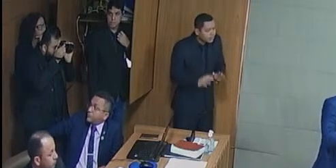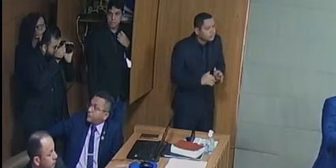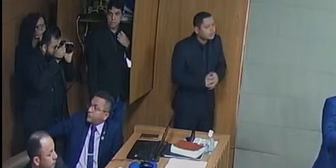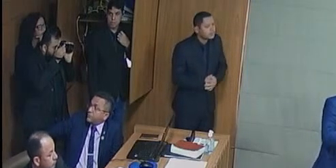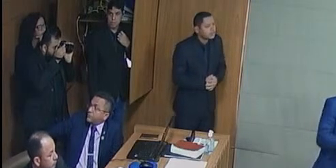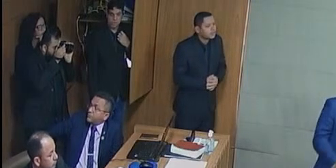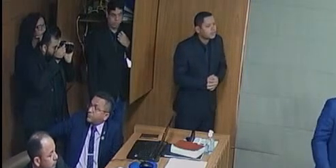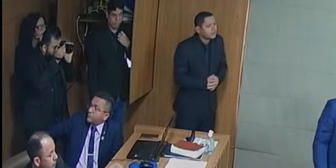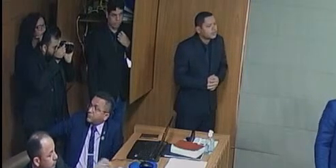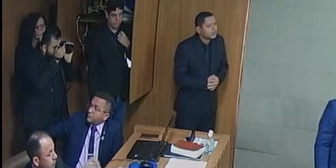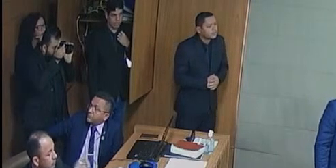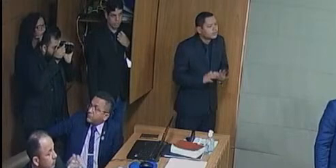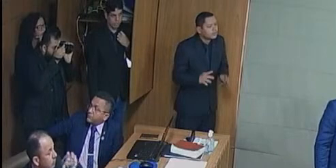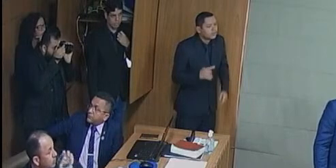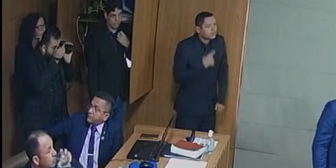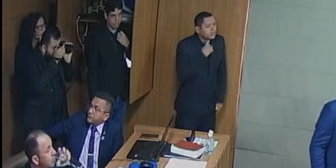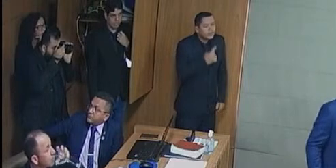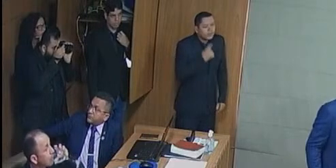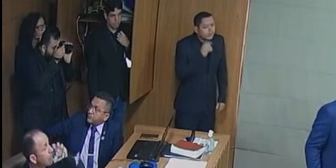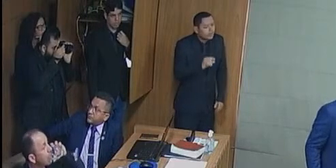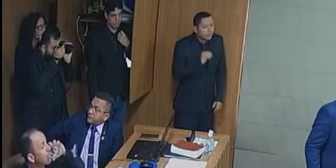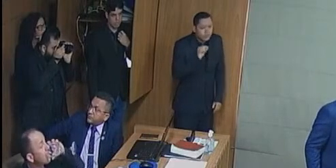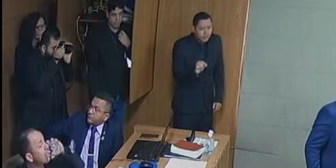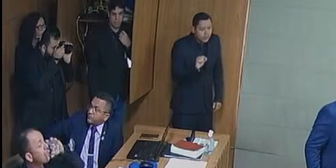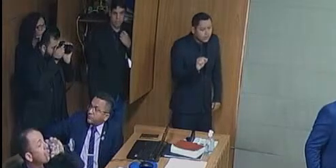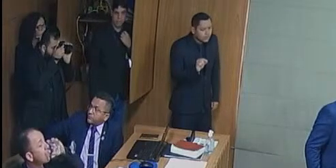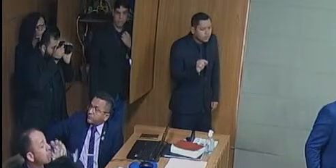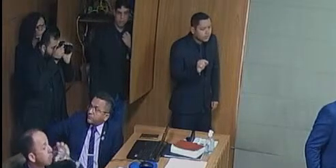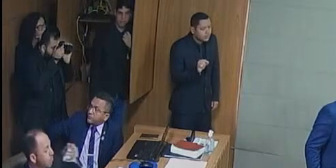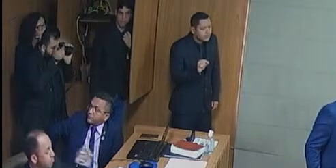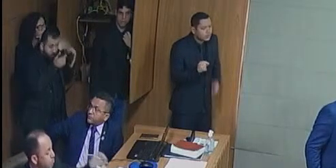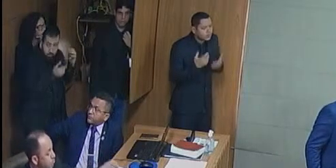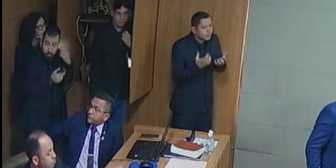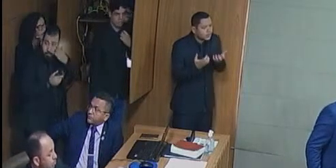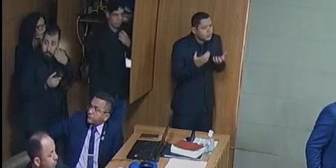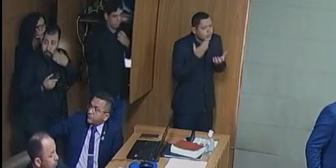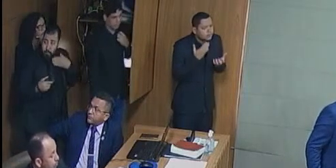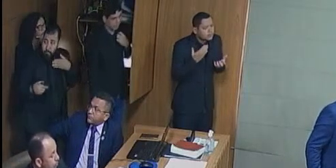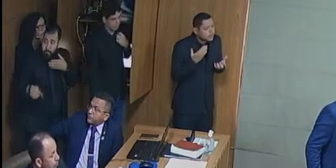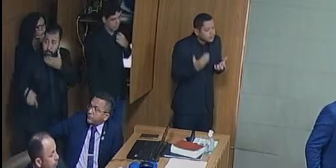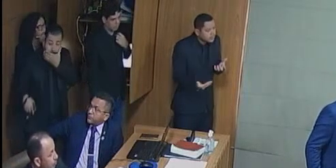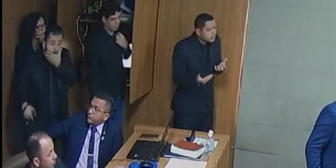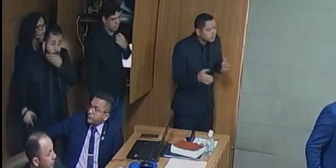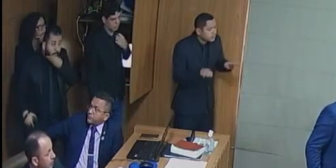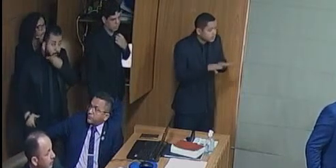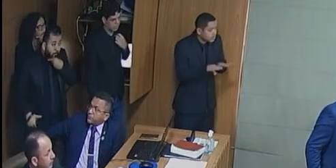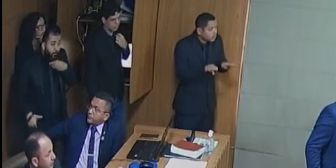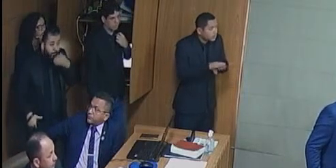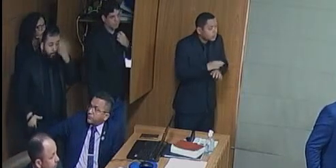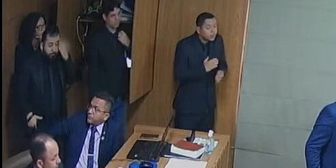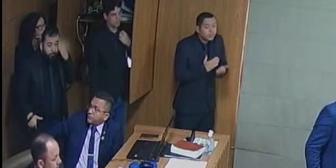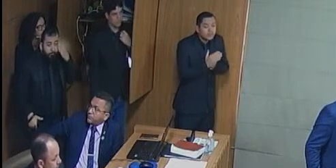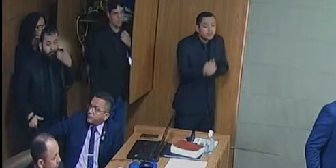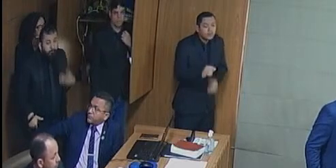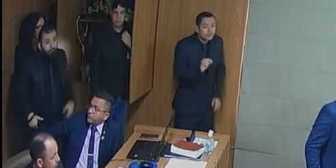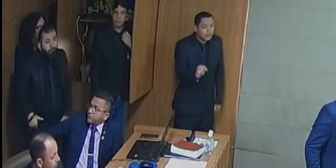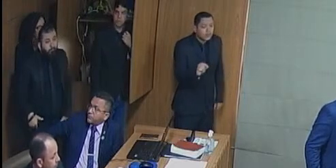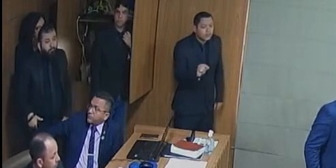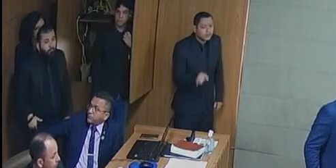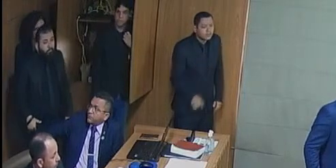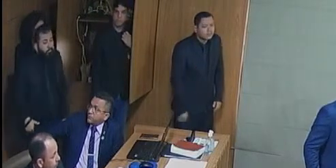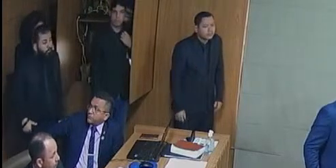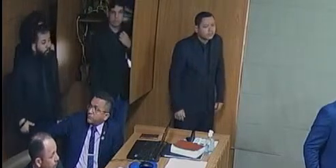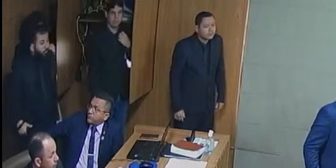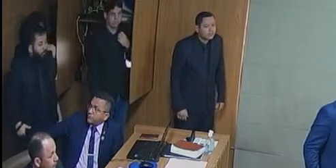não conseguiria efetuar o que ele estava me pedindo e daí começou o